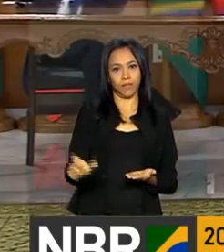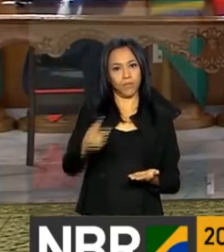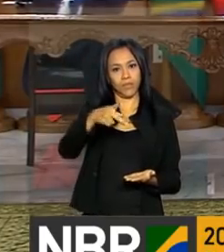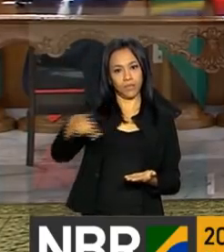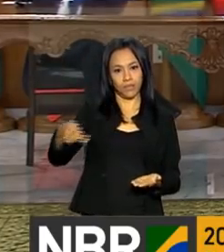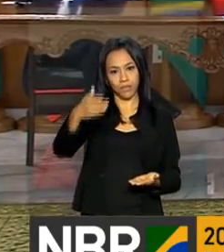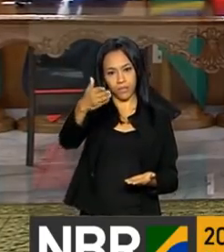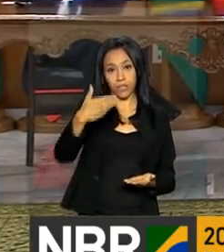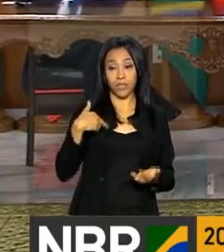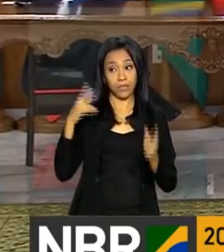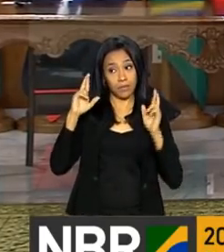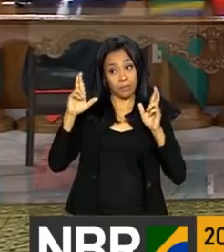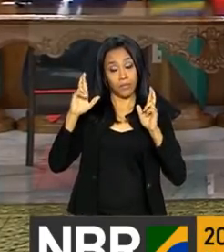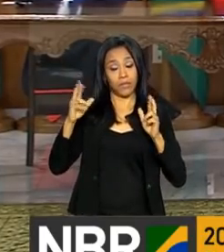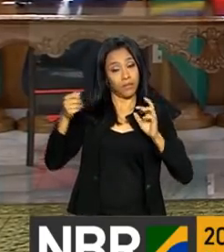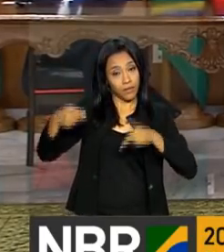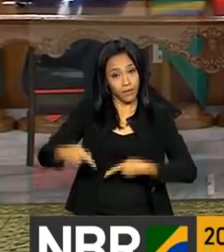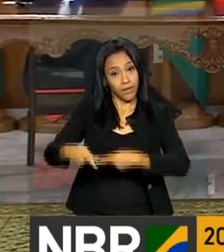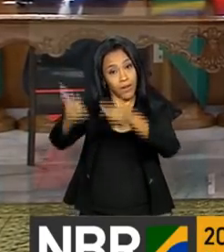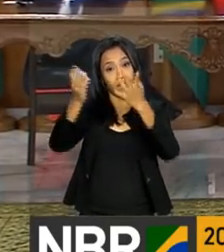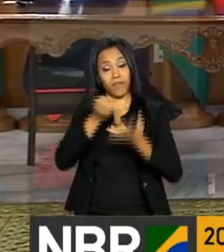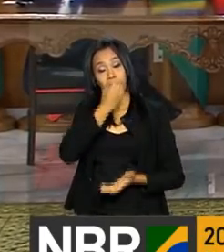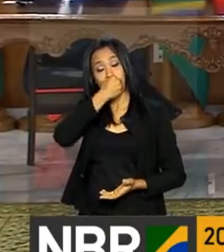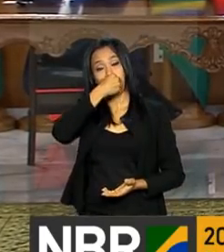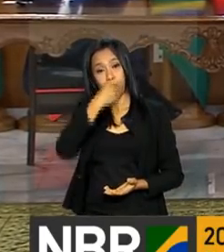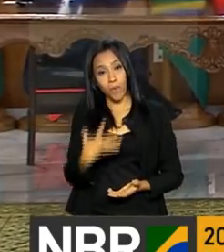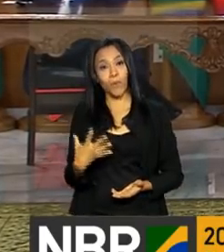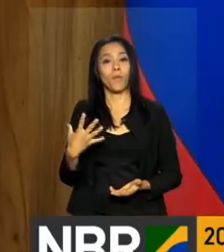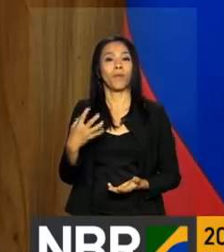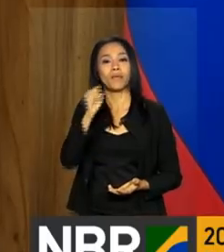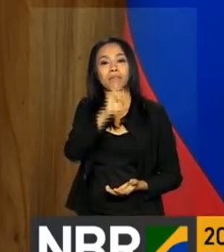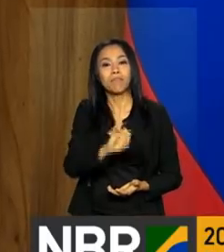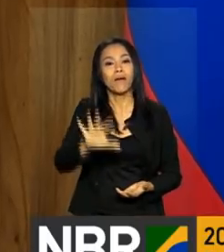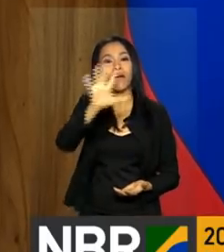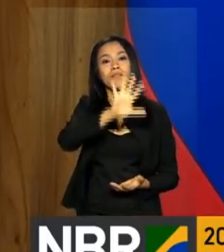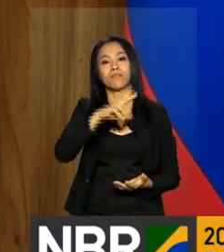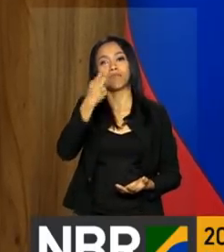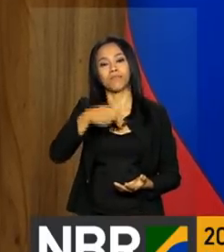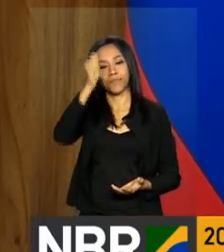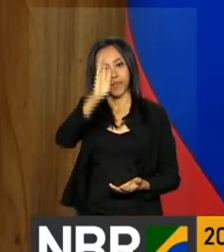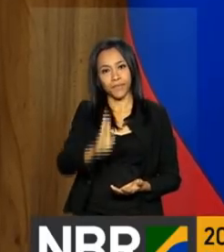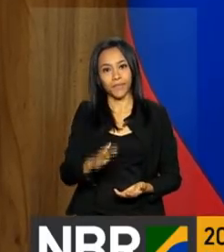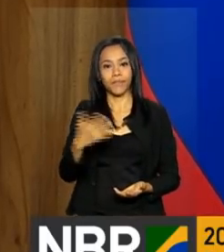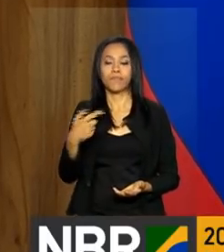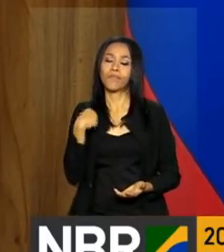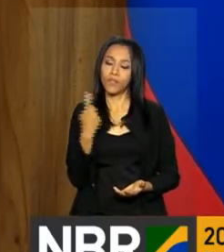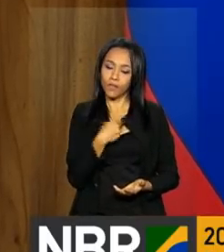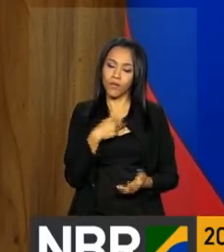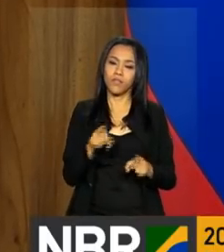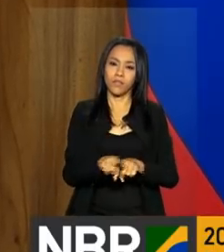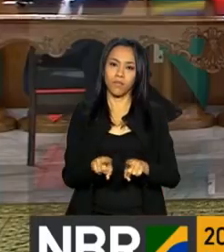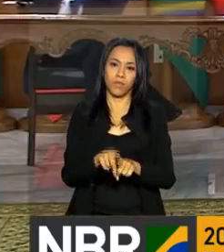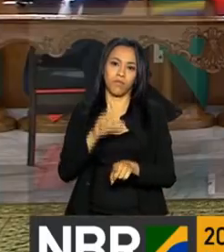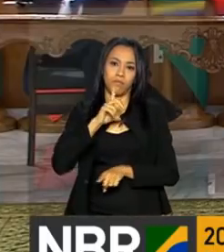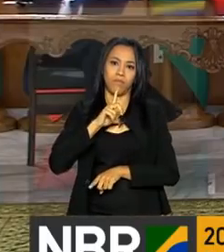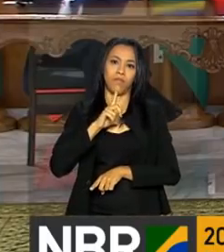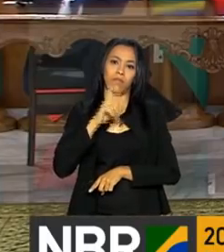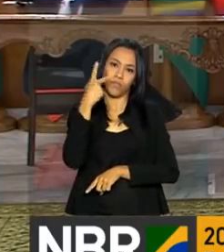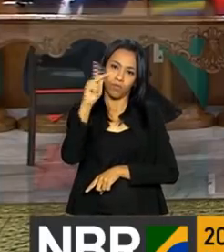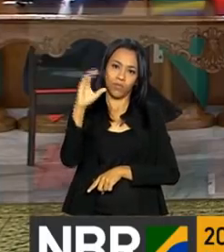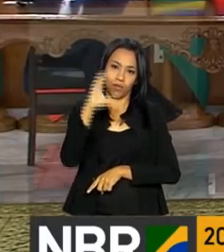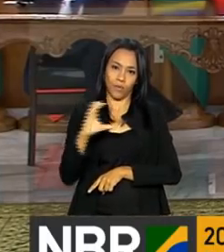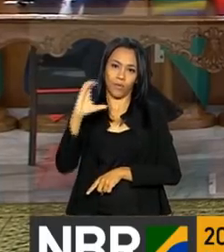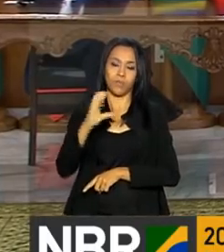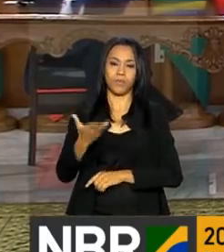que leve uma boa impressão do nosso país, como nós temos, naturalmente, da